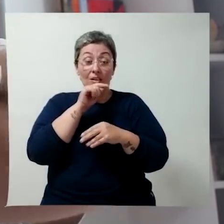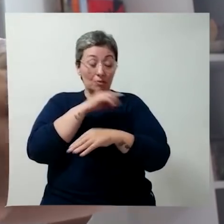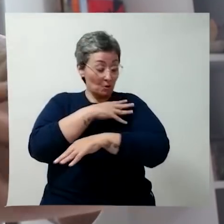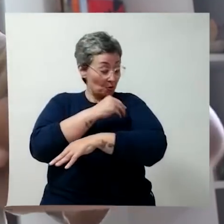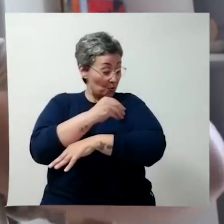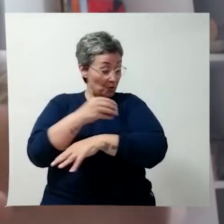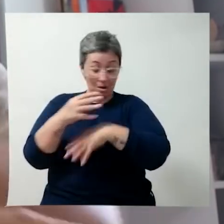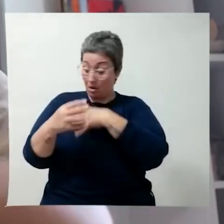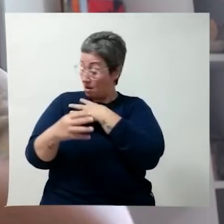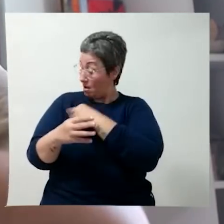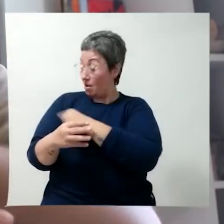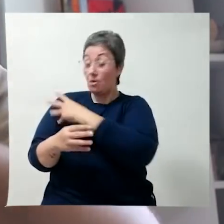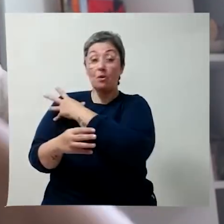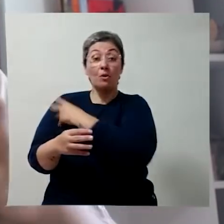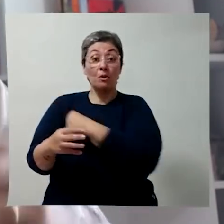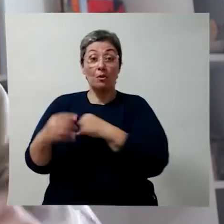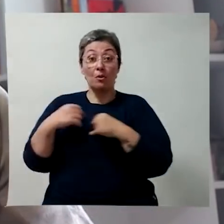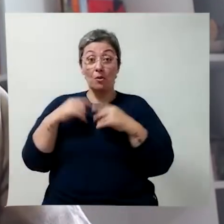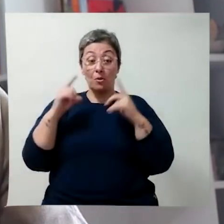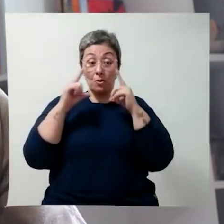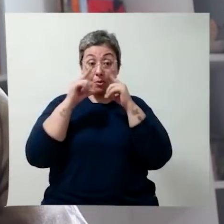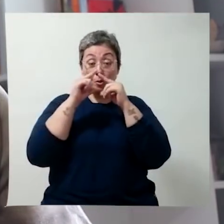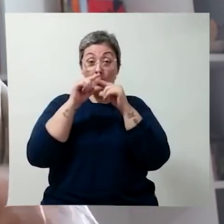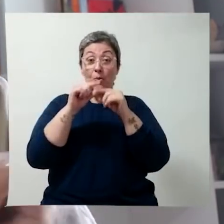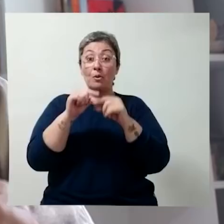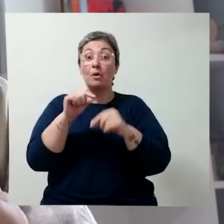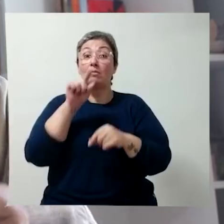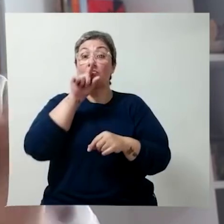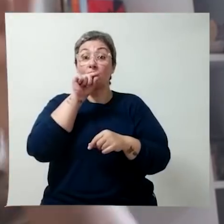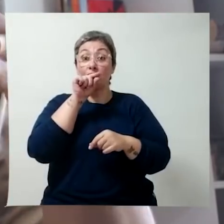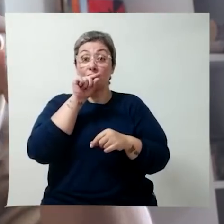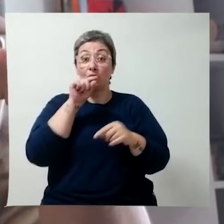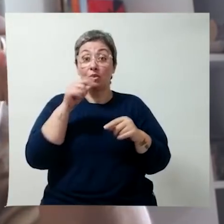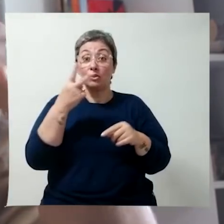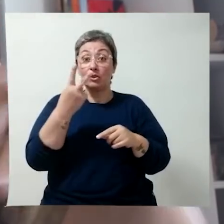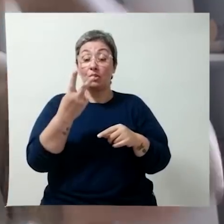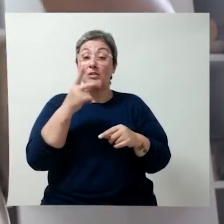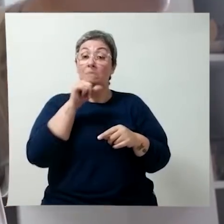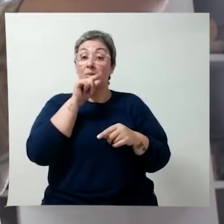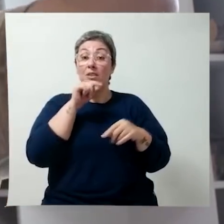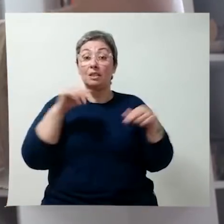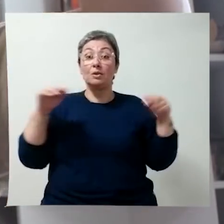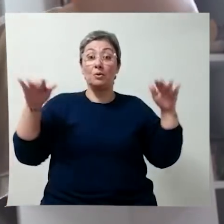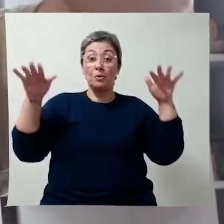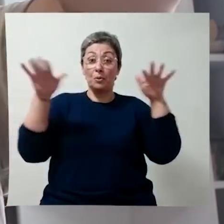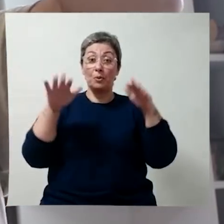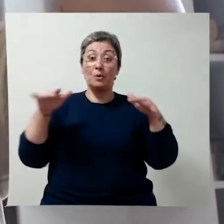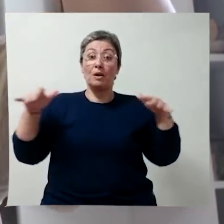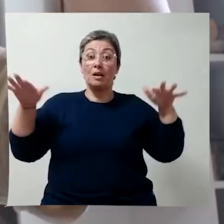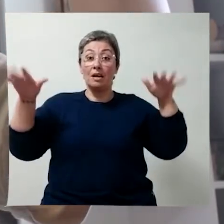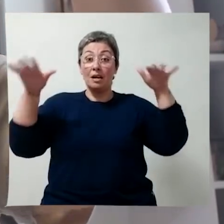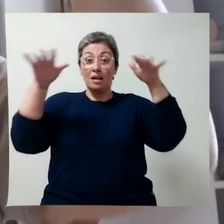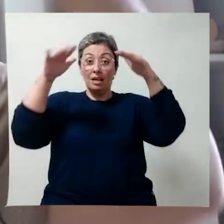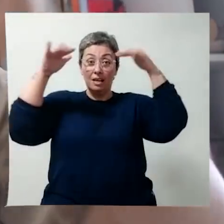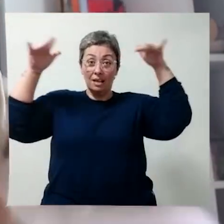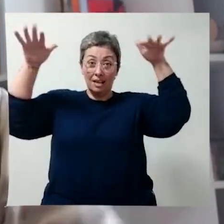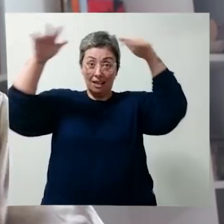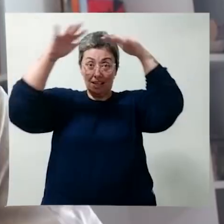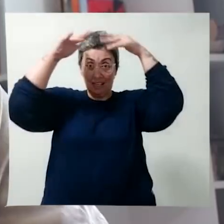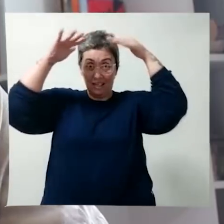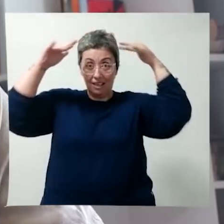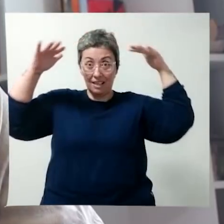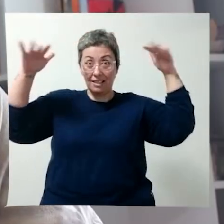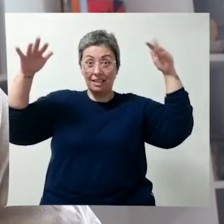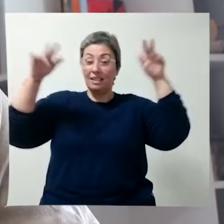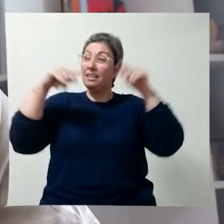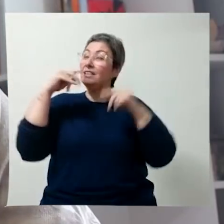A pele foi se enchendo de penas, o rosto alongou até que surgiu um bico. Juntos os dois ficaram piando na cabeça do pai da Jaciara,